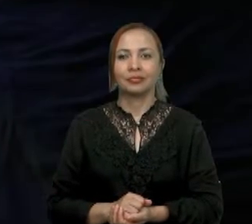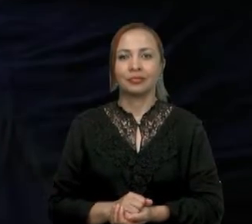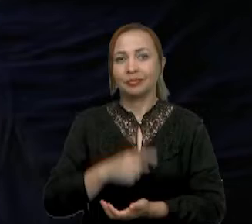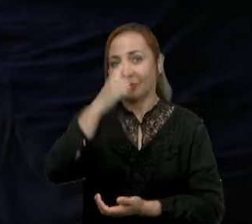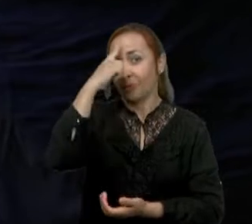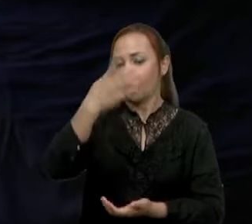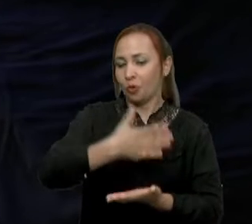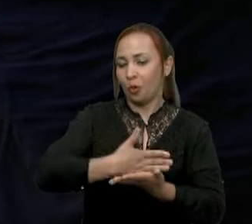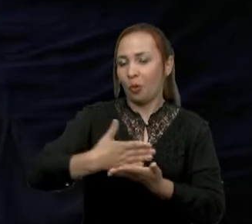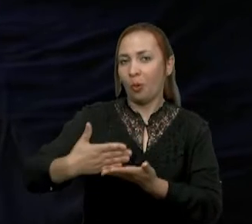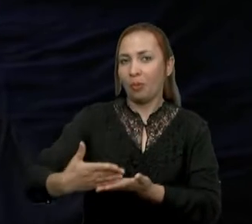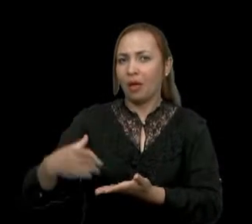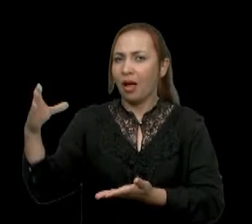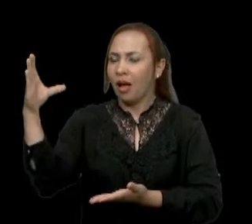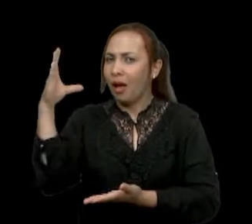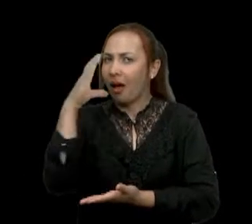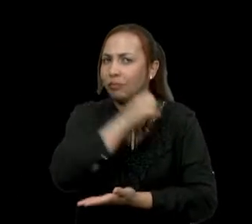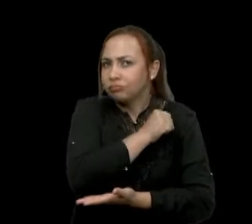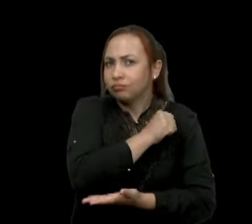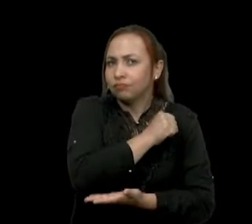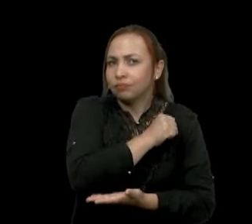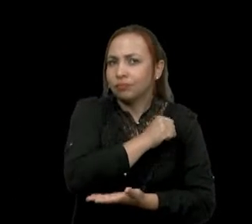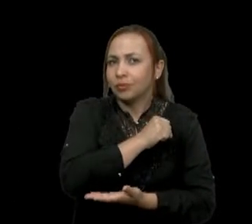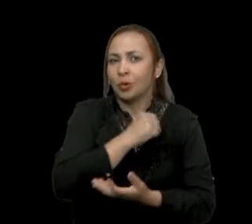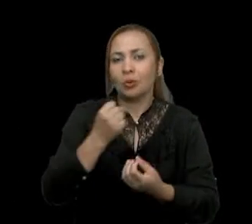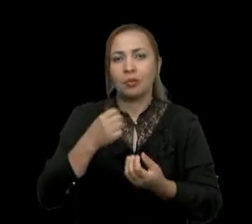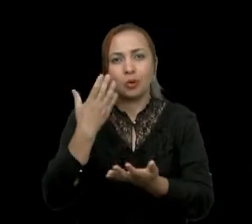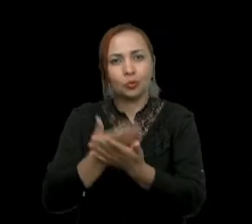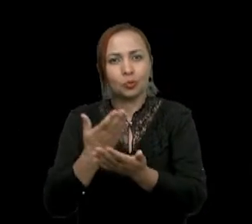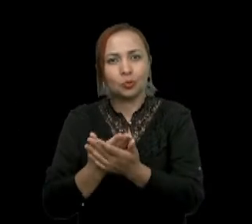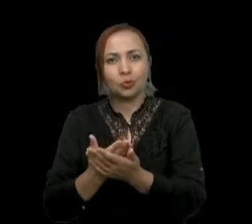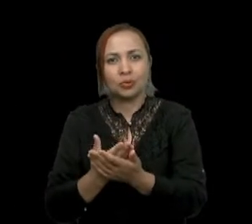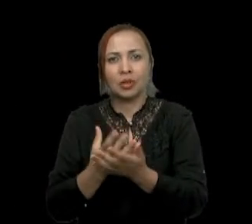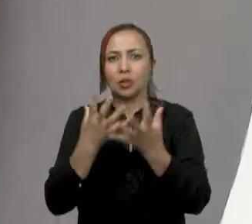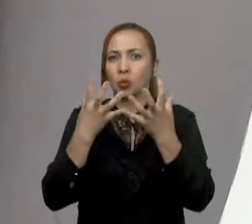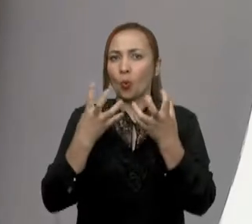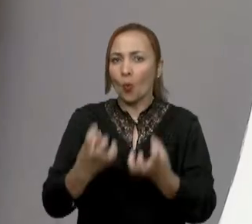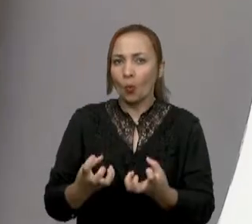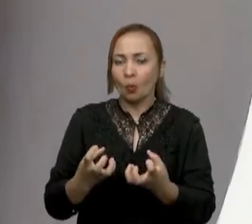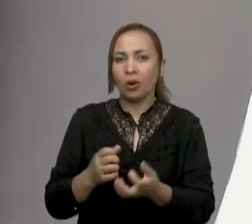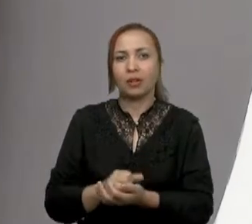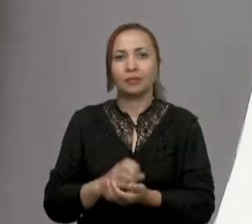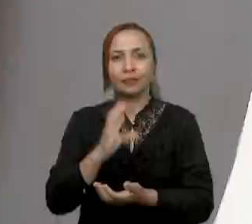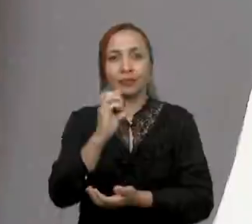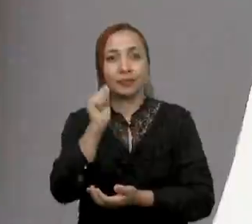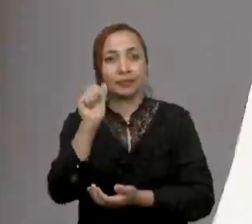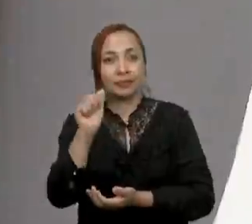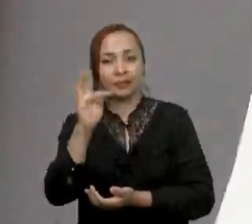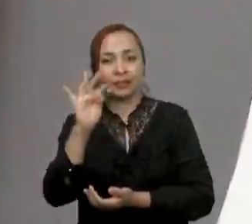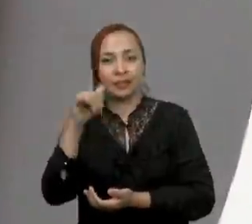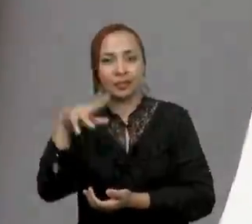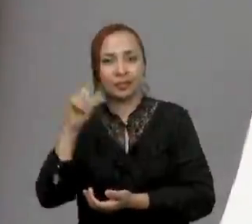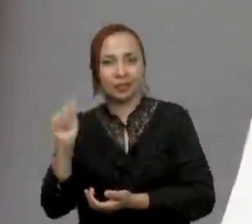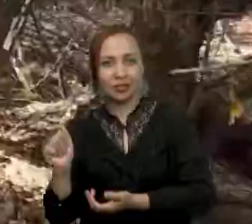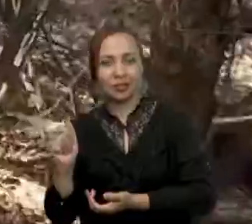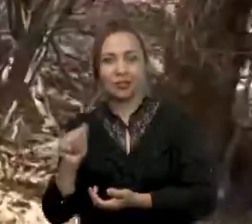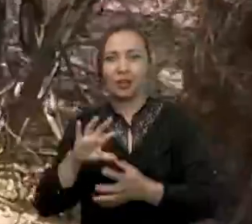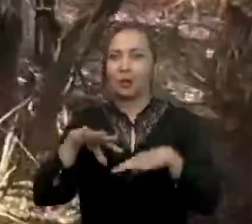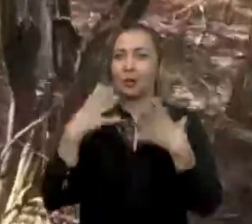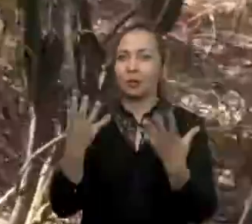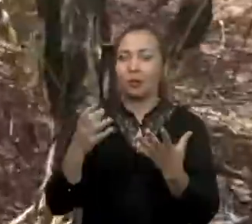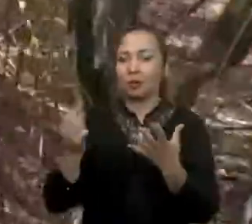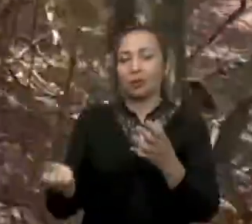e o dia começa cedo para quem estuda a fauna da Caatinga para esses alunos do curso de Ecologia da ofensa em Mossoró